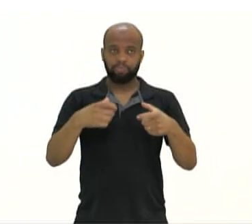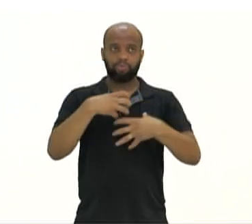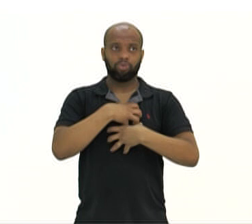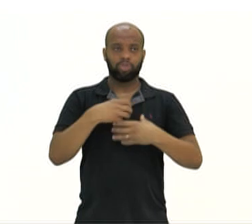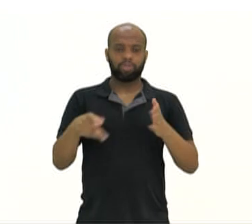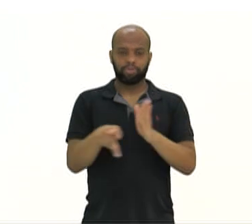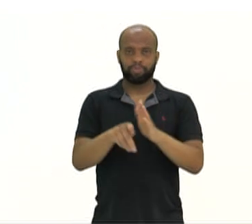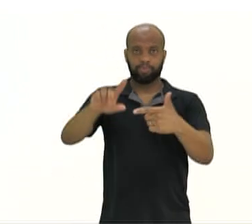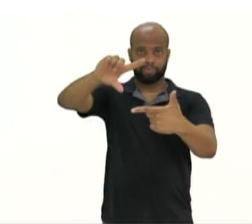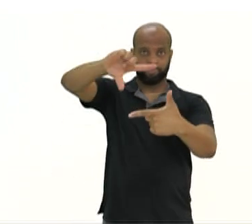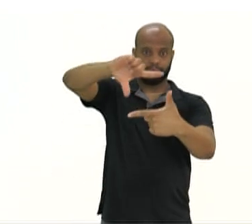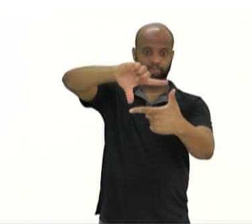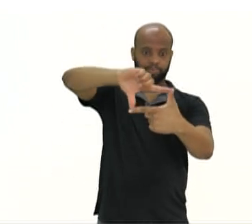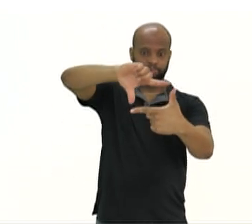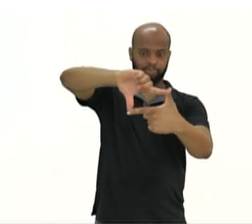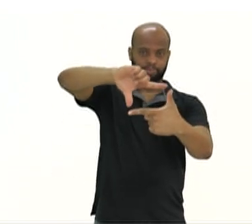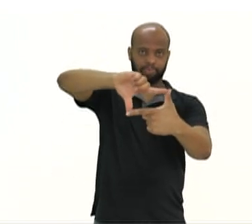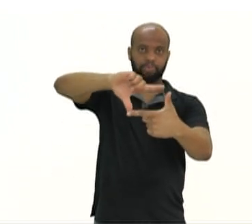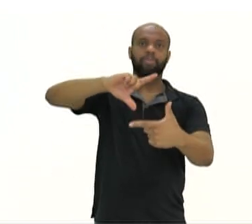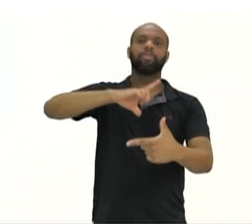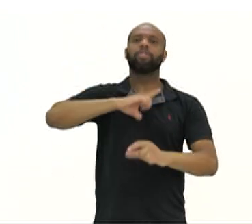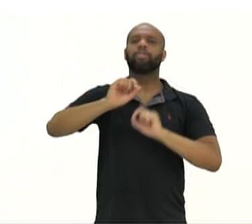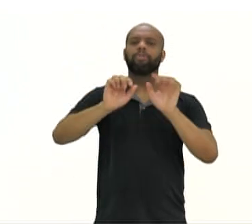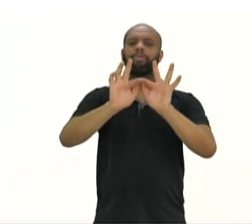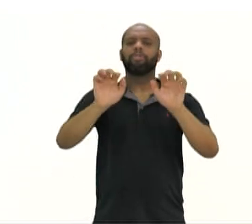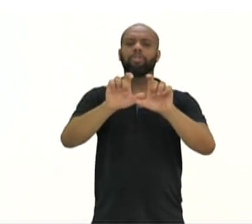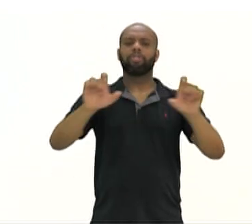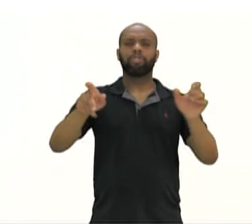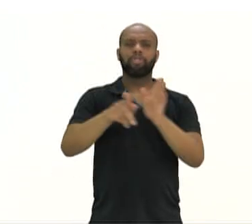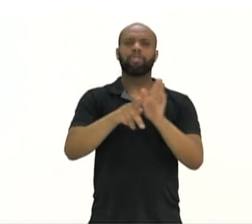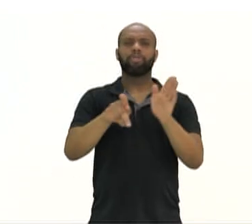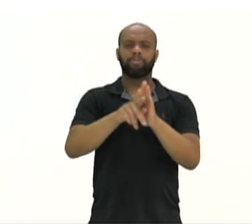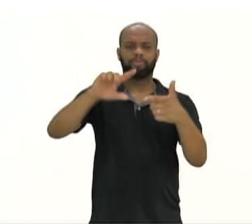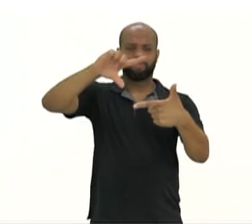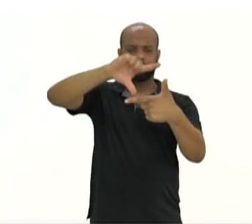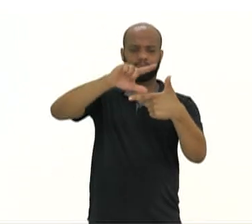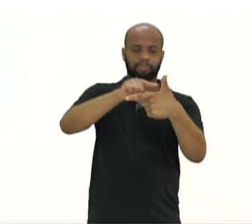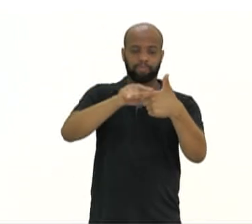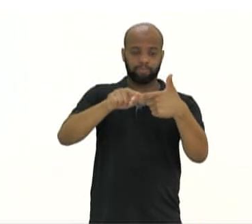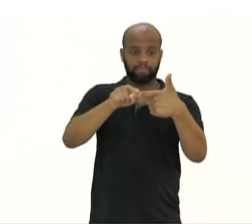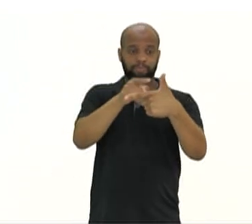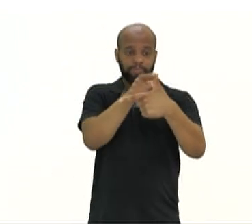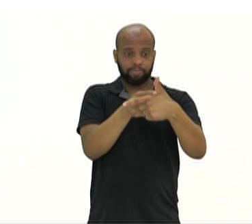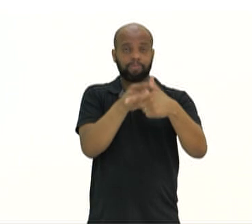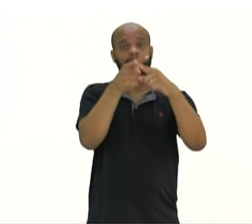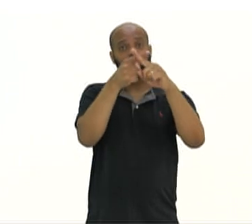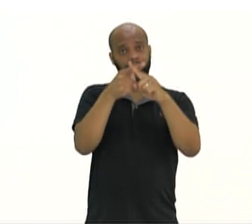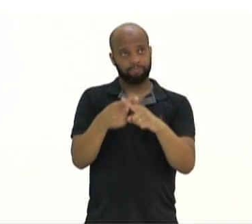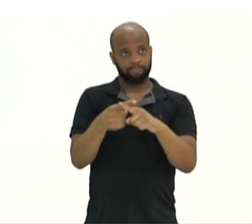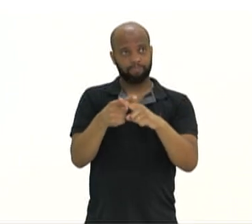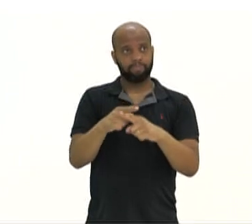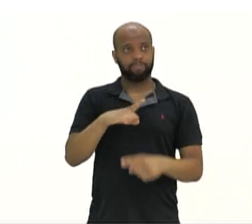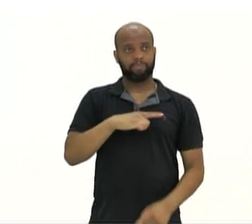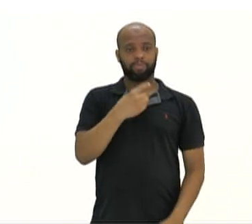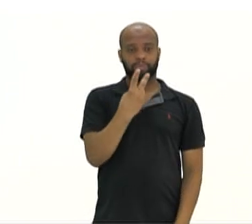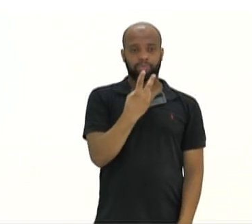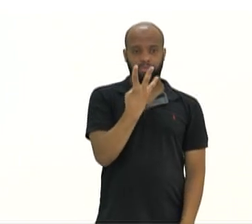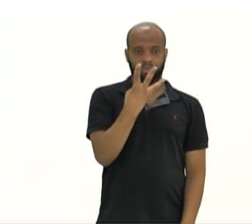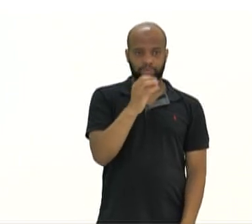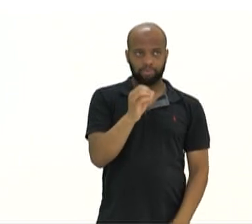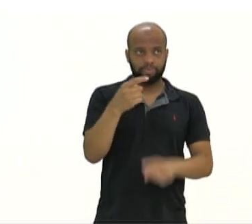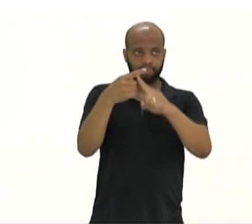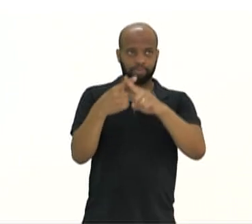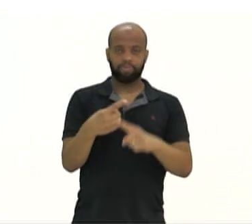um retângulo, né? Qual é a fórmula da área do retângulo? Base vezes altura. 245 metros por 45